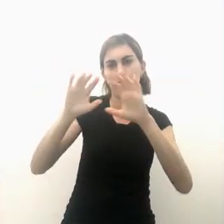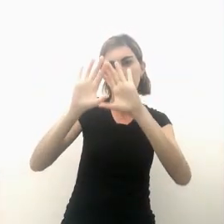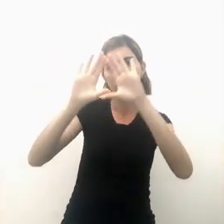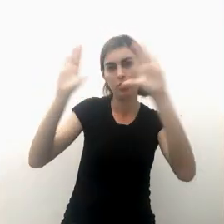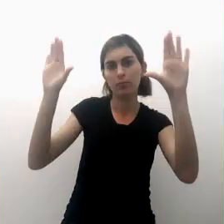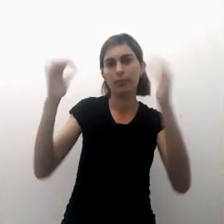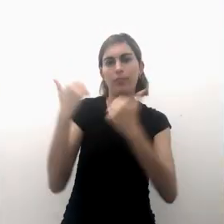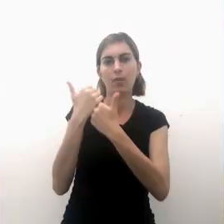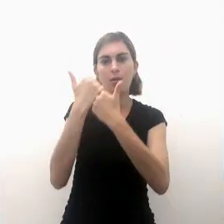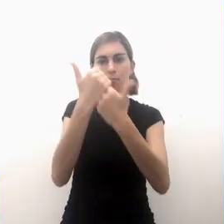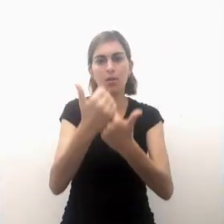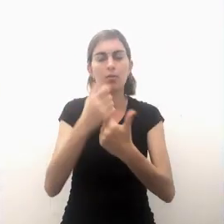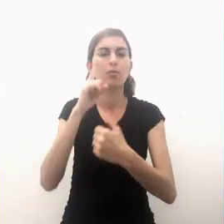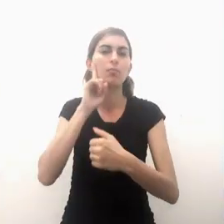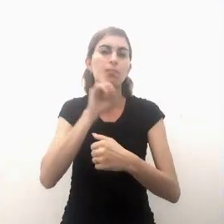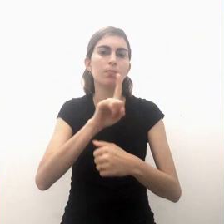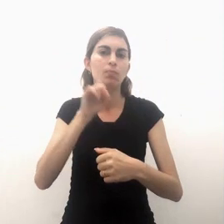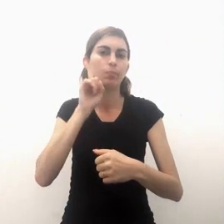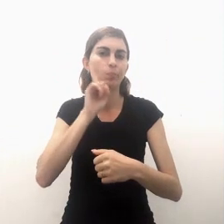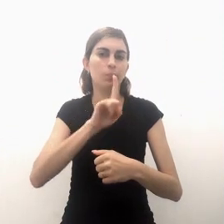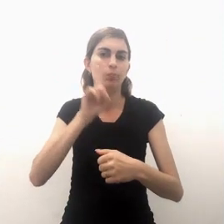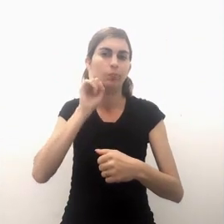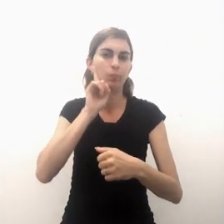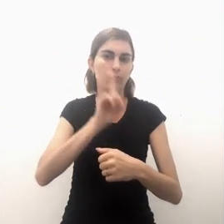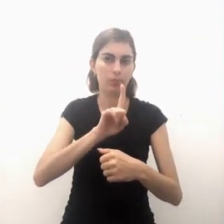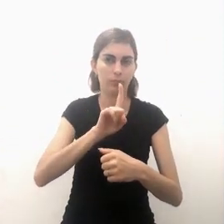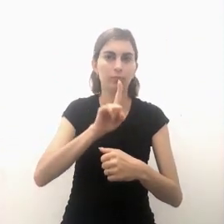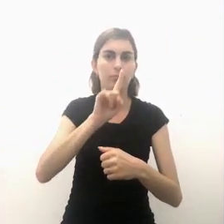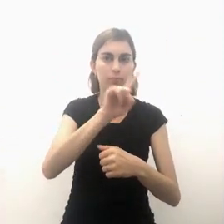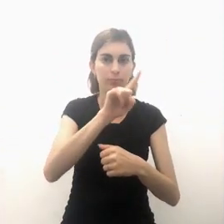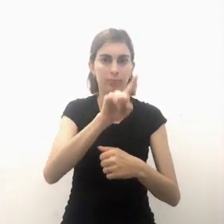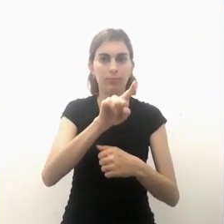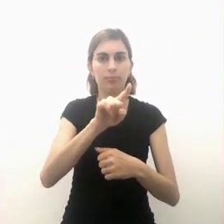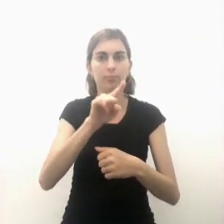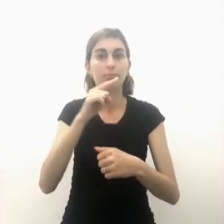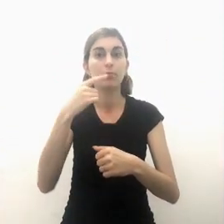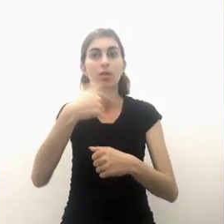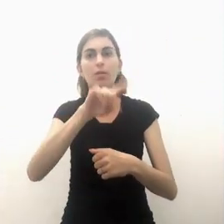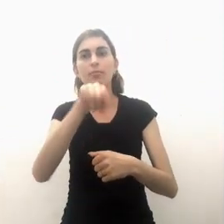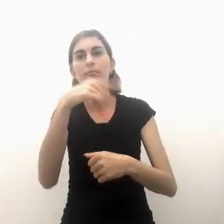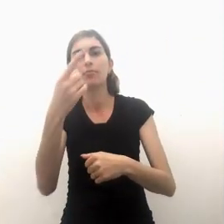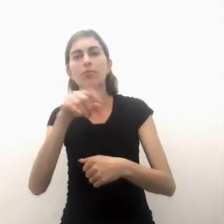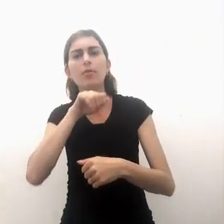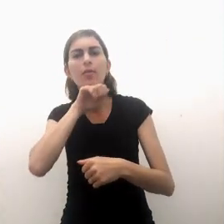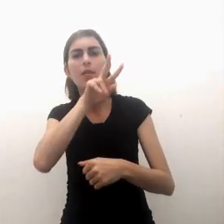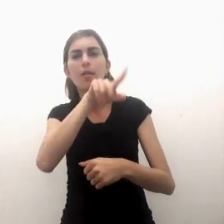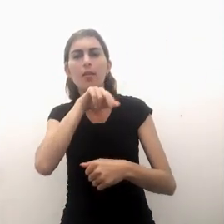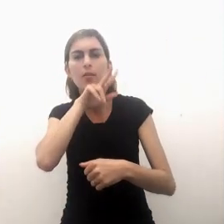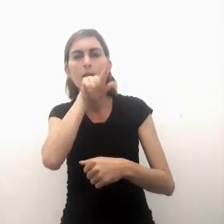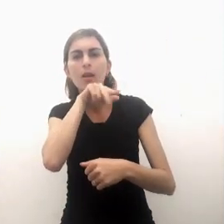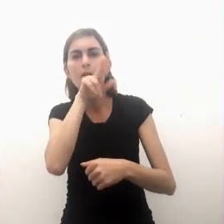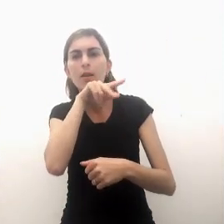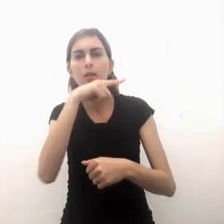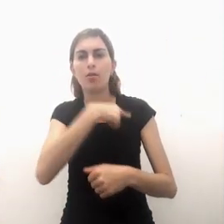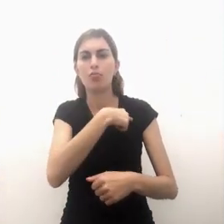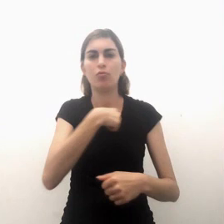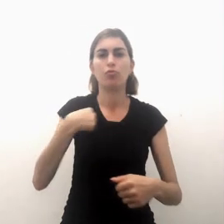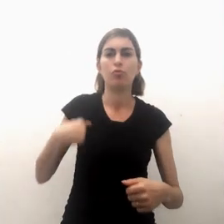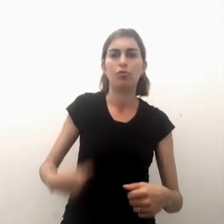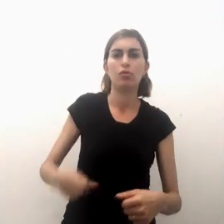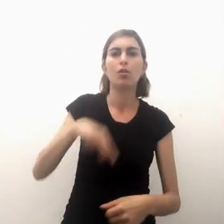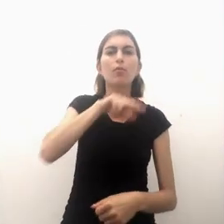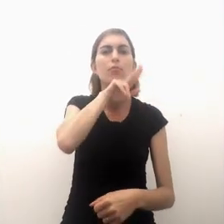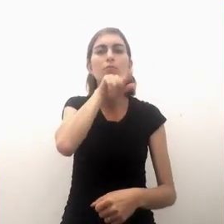que representa os americanos se representam por meio dela, né? E ao lado a gente vai ver o dragão chinês,